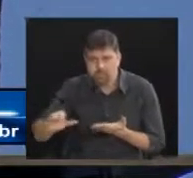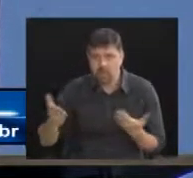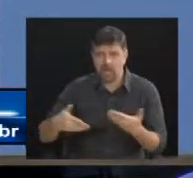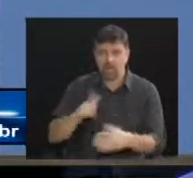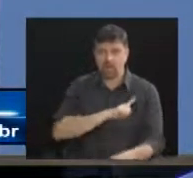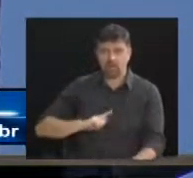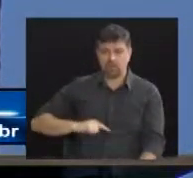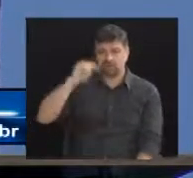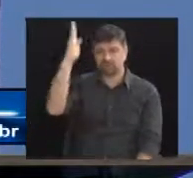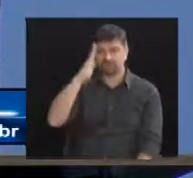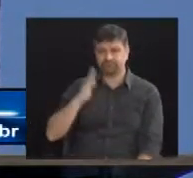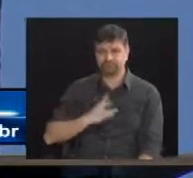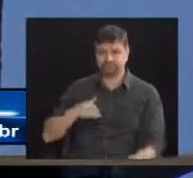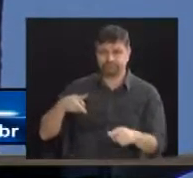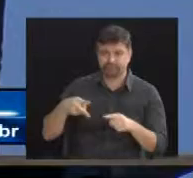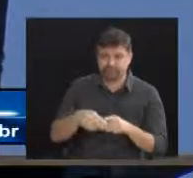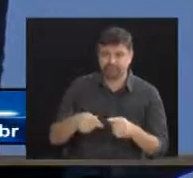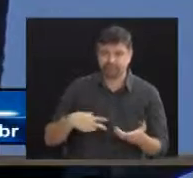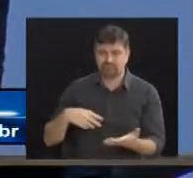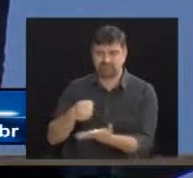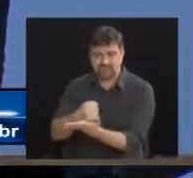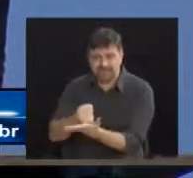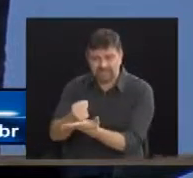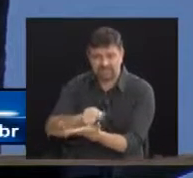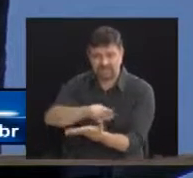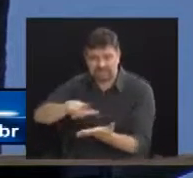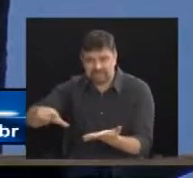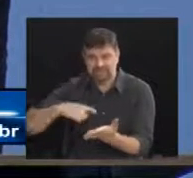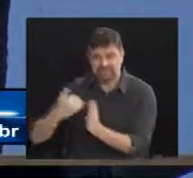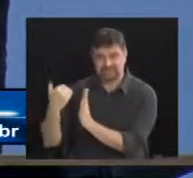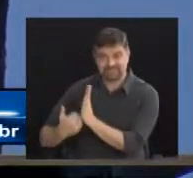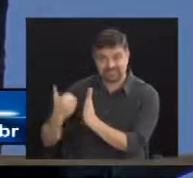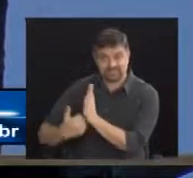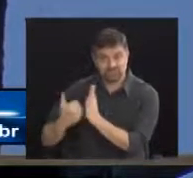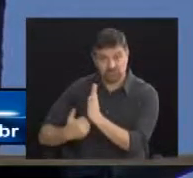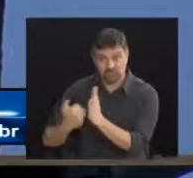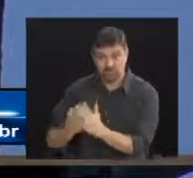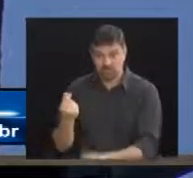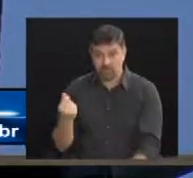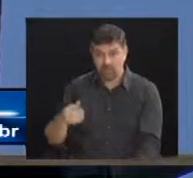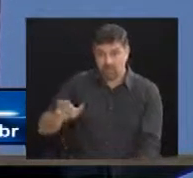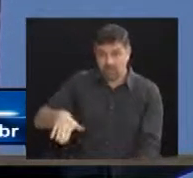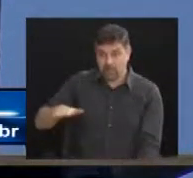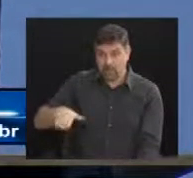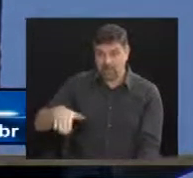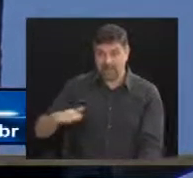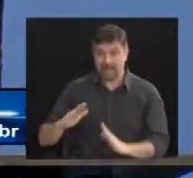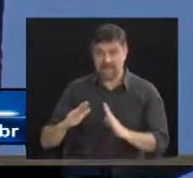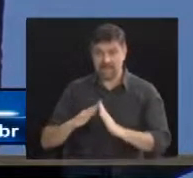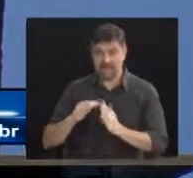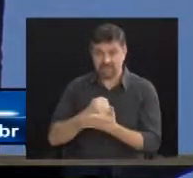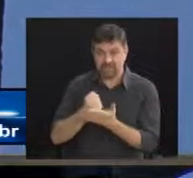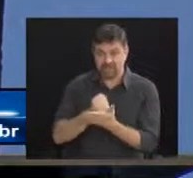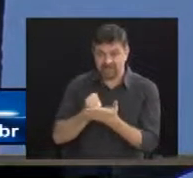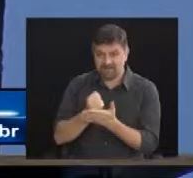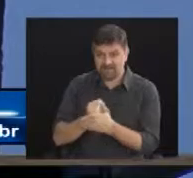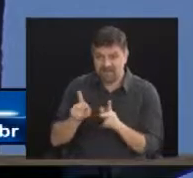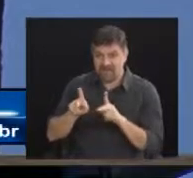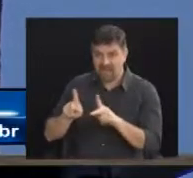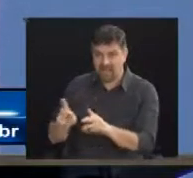ele está cortando, que era um desconto que a farmácia popular passava ao consumidor final,